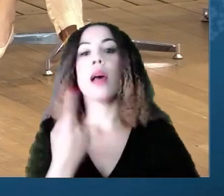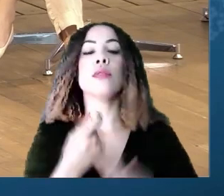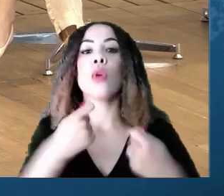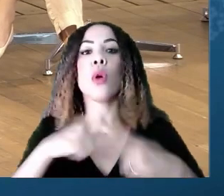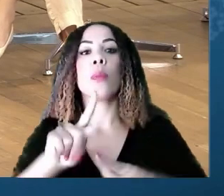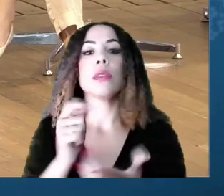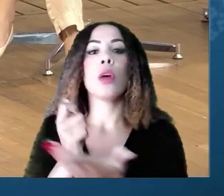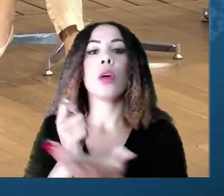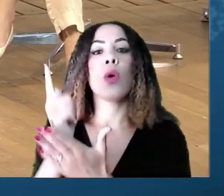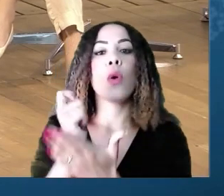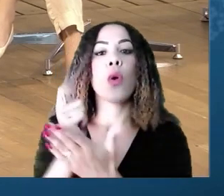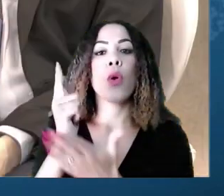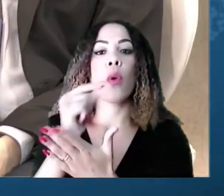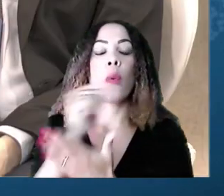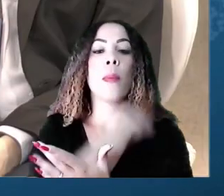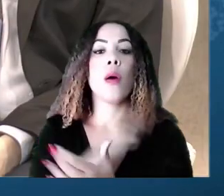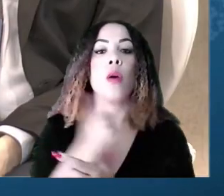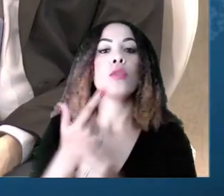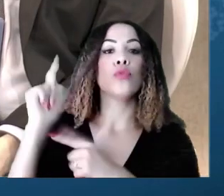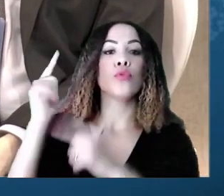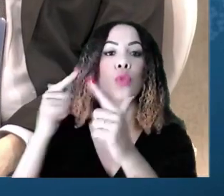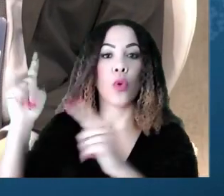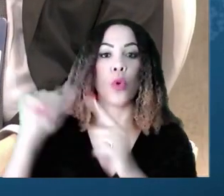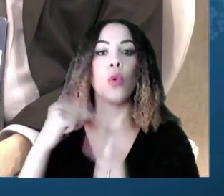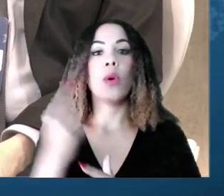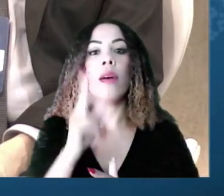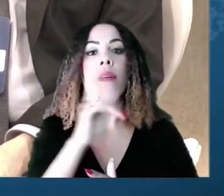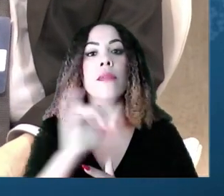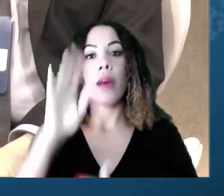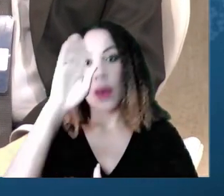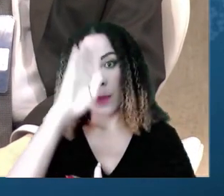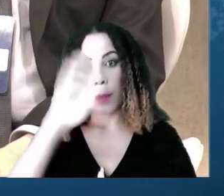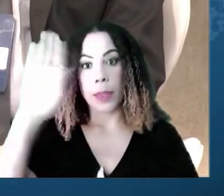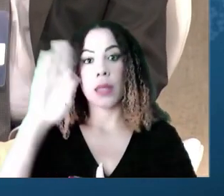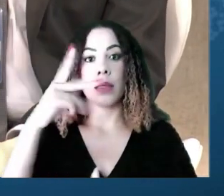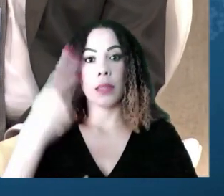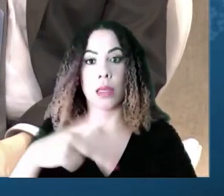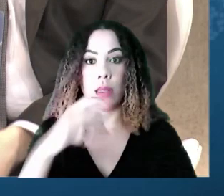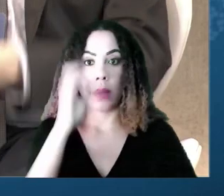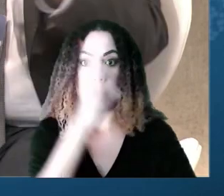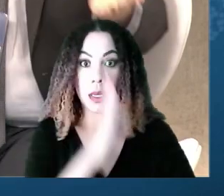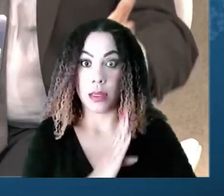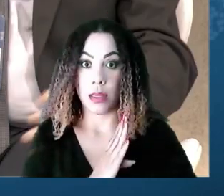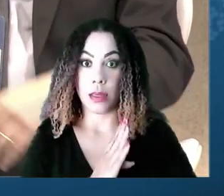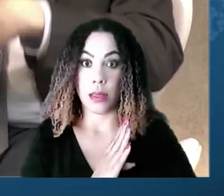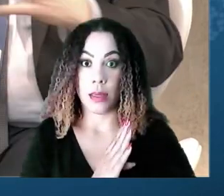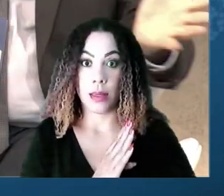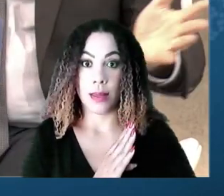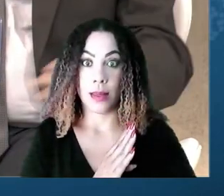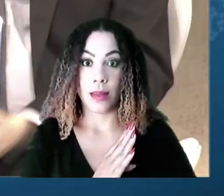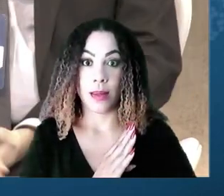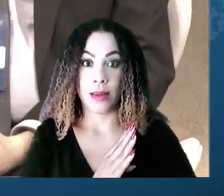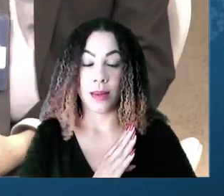vacina de outros produtores e vamos dar prioridade à vacina brasileira. A gente vai comprar a brasileira e a dos outros.